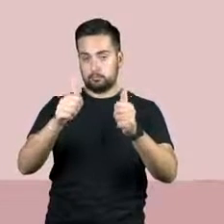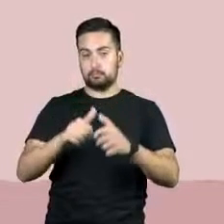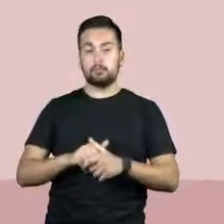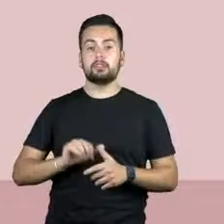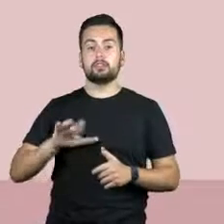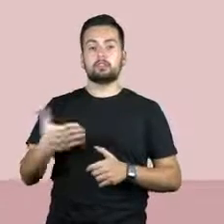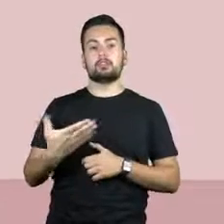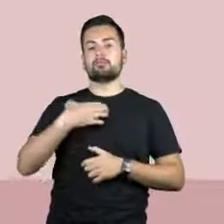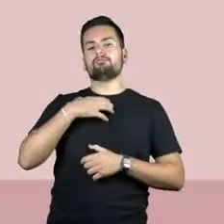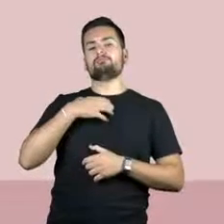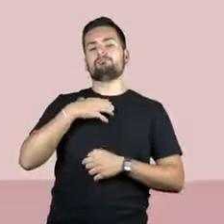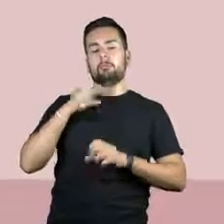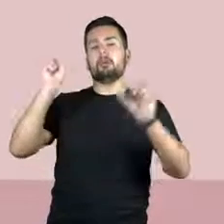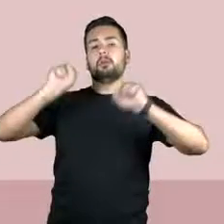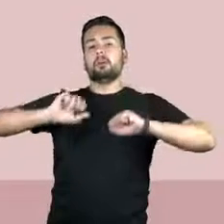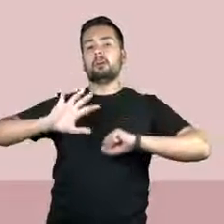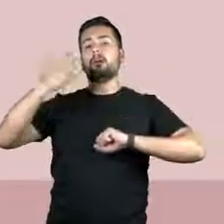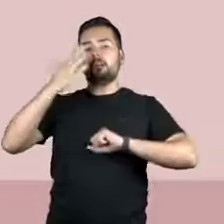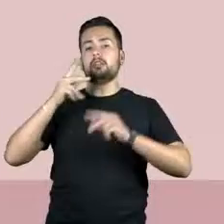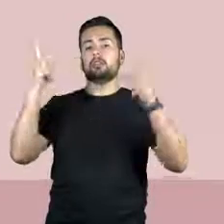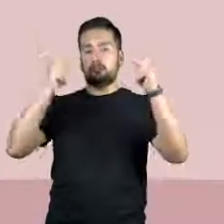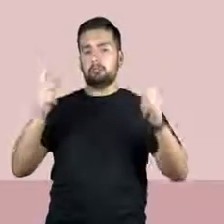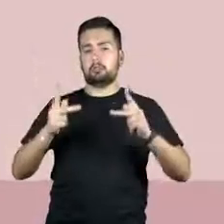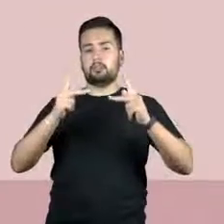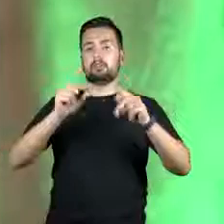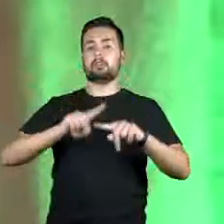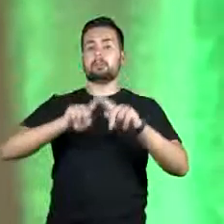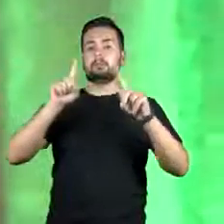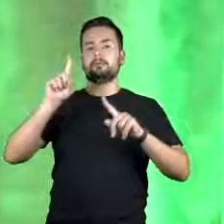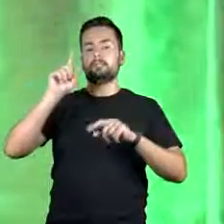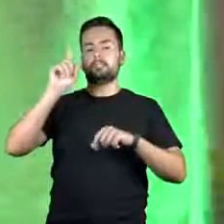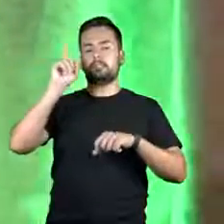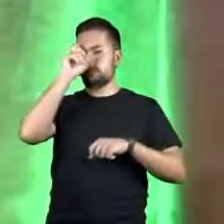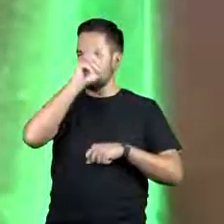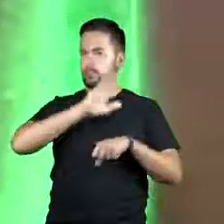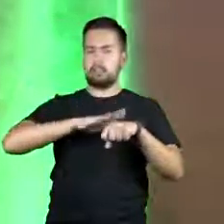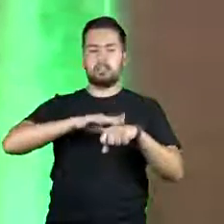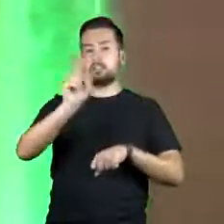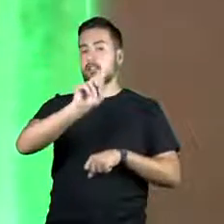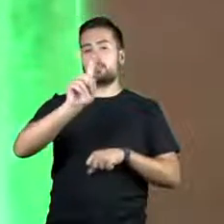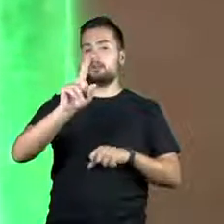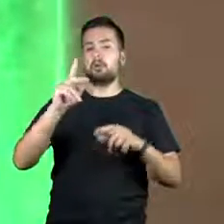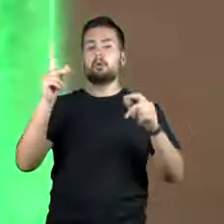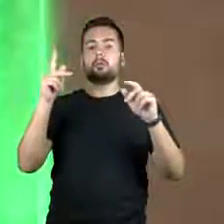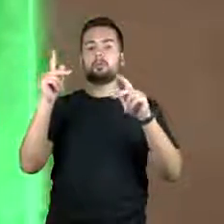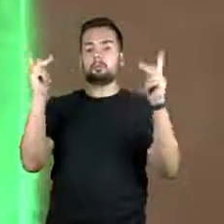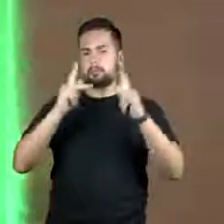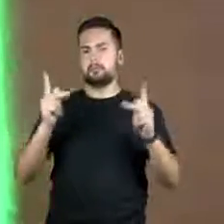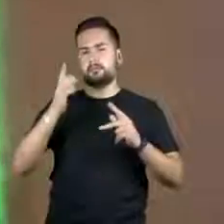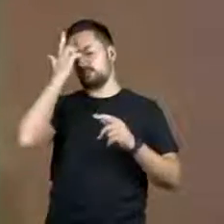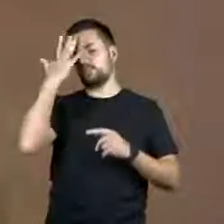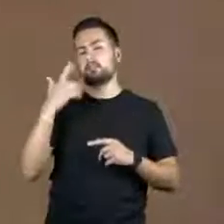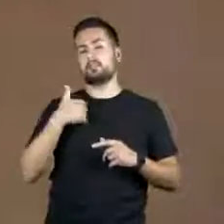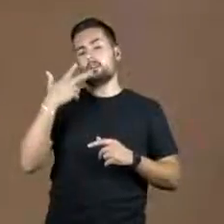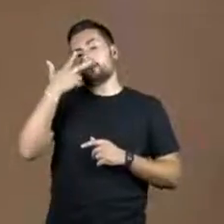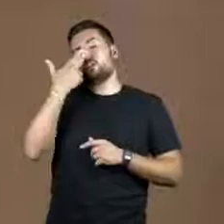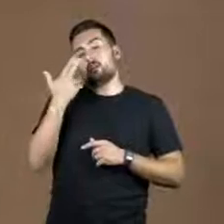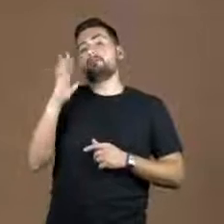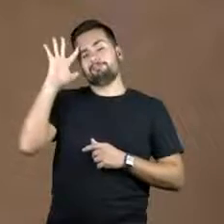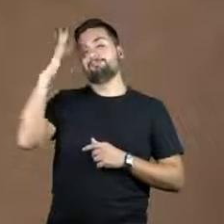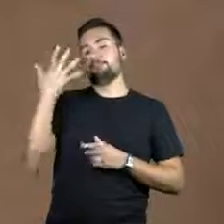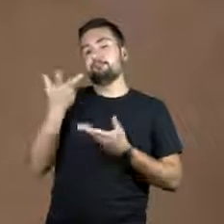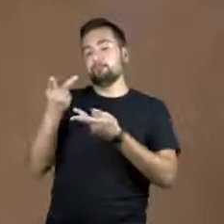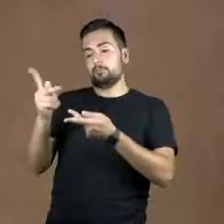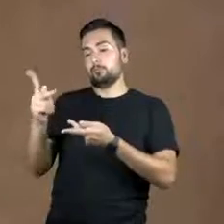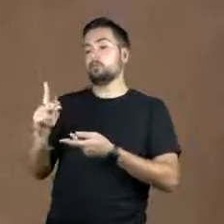São situações que são possíveis de serem rodadas no programa e não são difíceis de serem feitas. Tá? O programa ele é bem intuitivo. né? Espero que tenha resolvido sua questão.